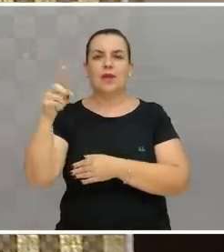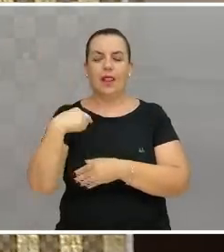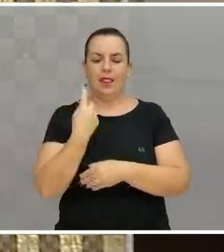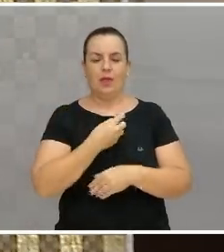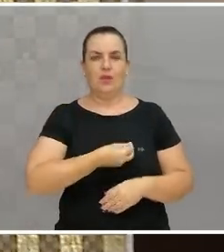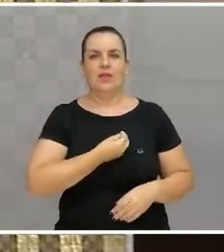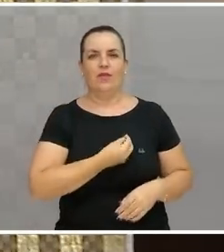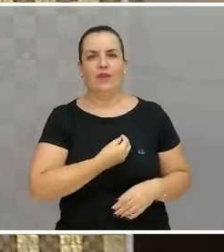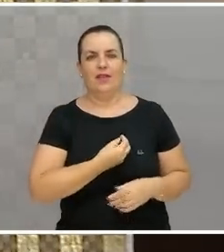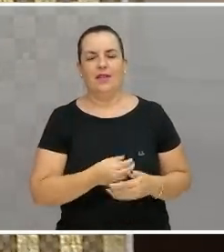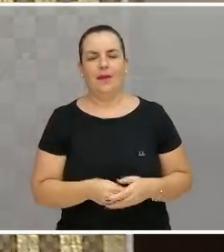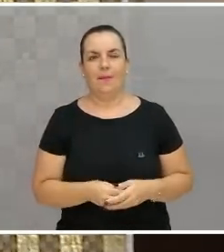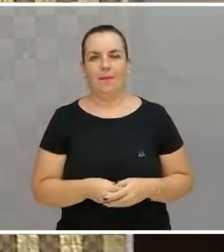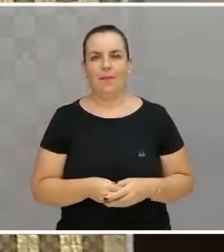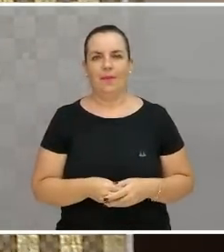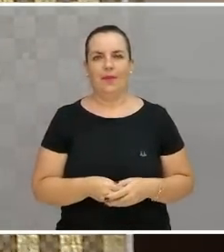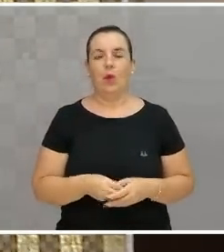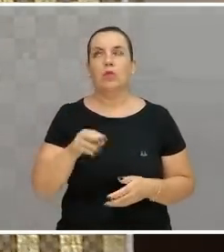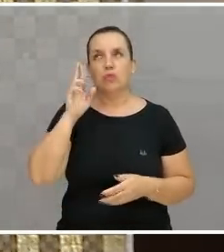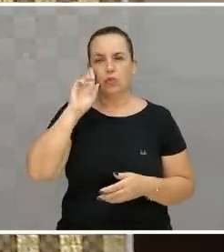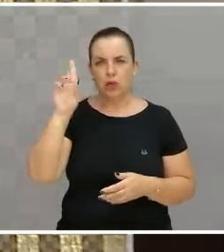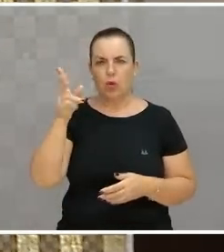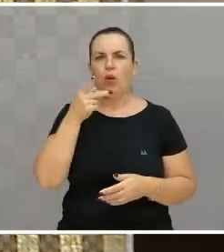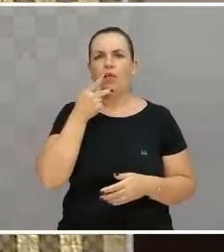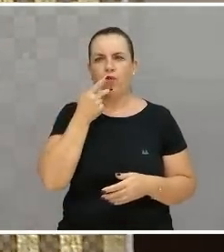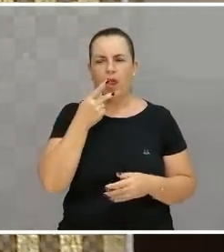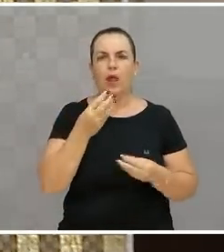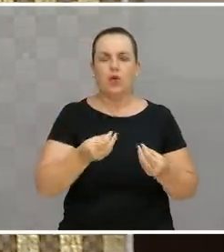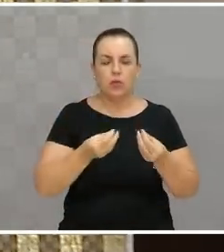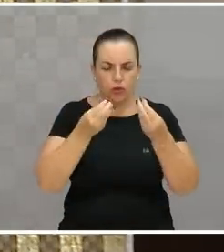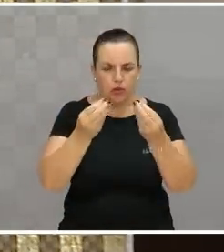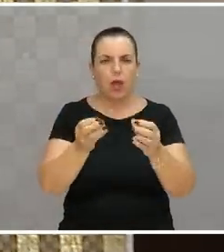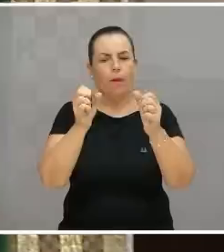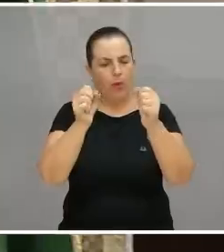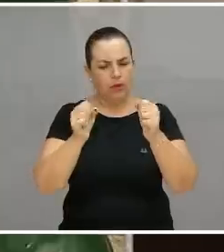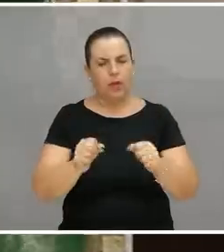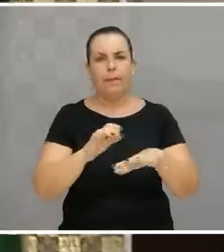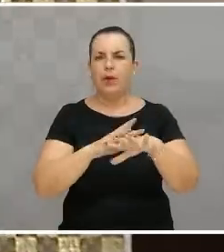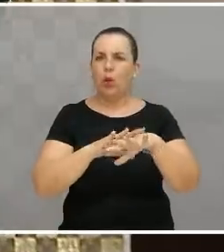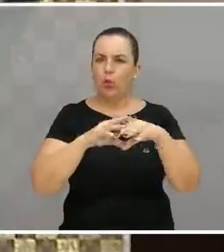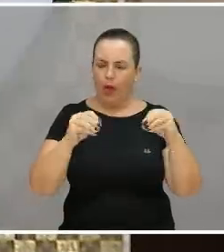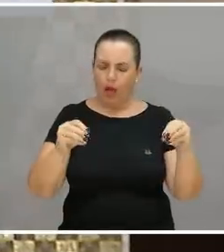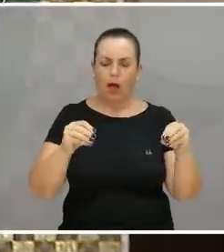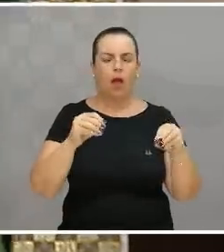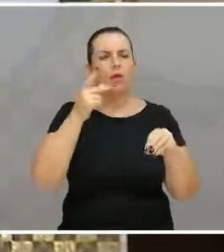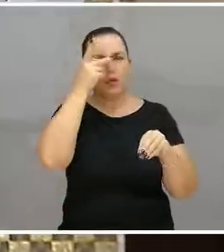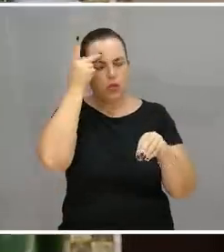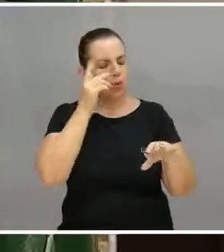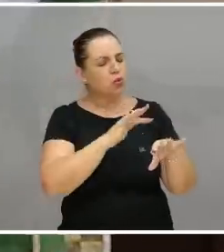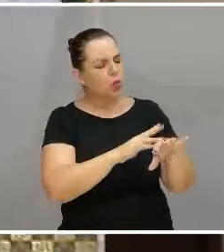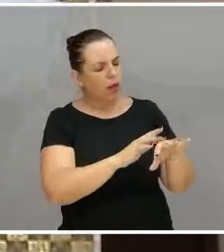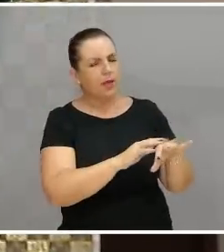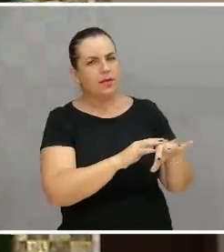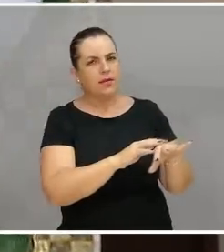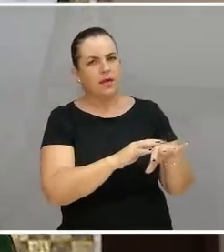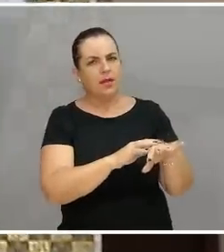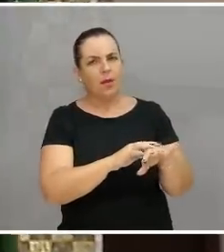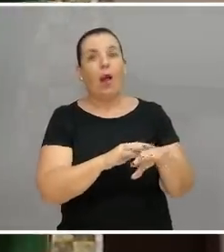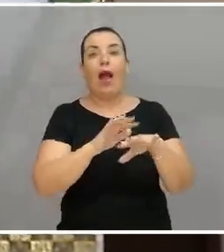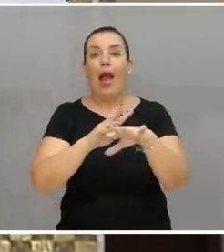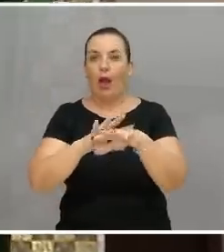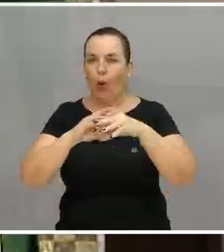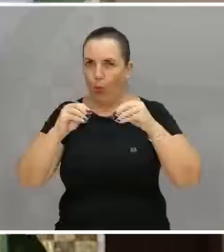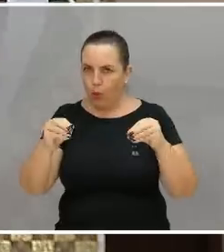Senhor disse: eu lhes dei o poder para curar enfermos. Então a cura é um sinal do reino de